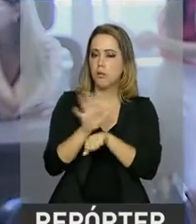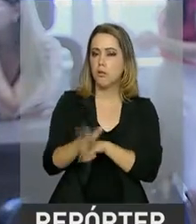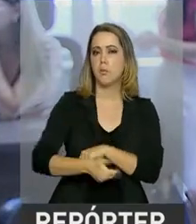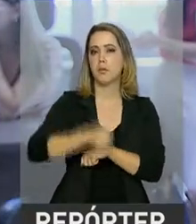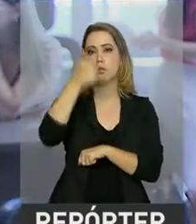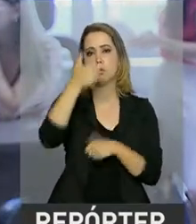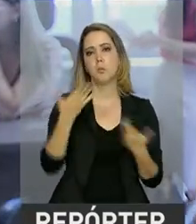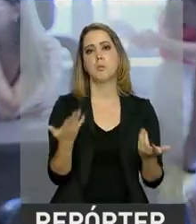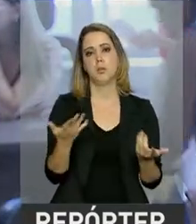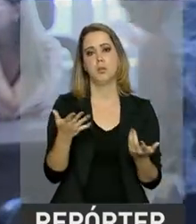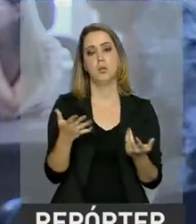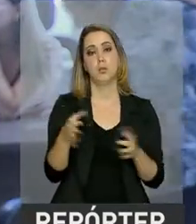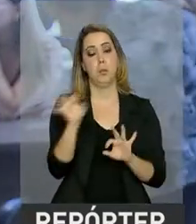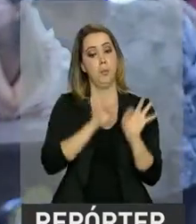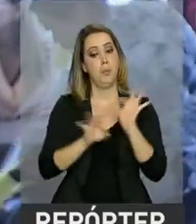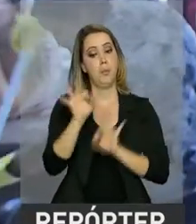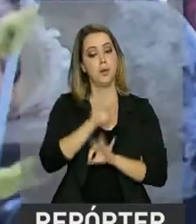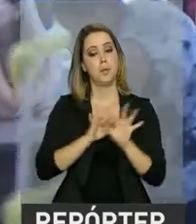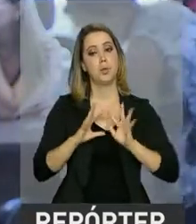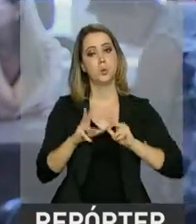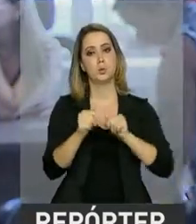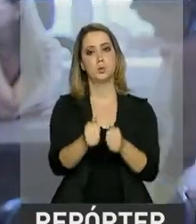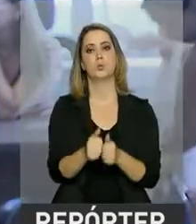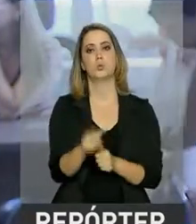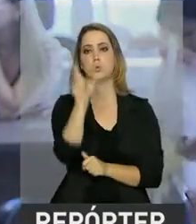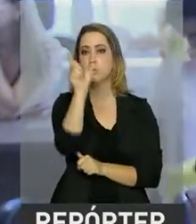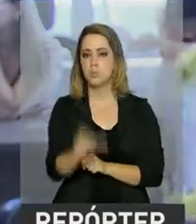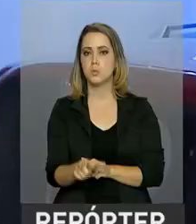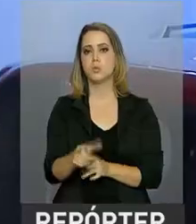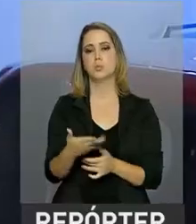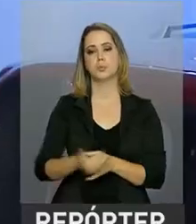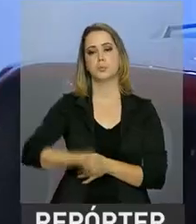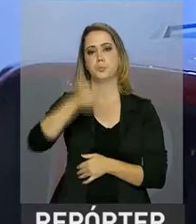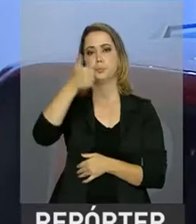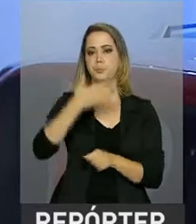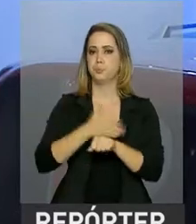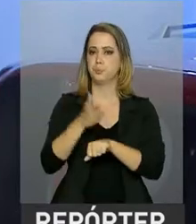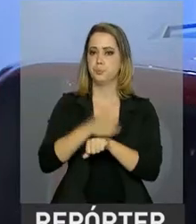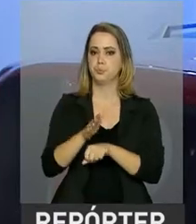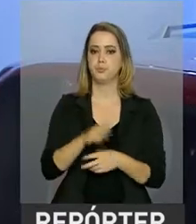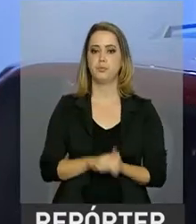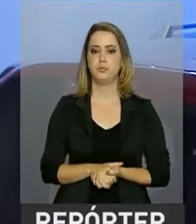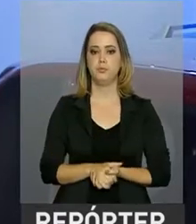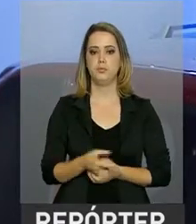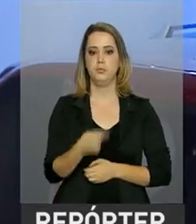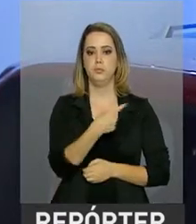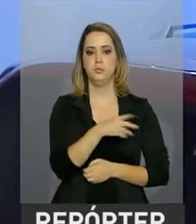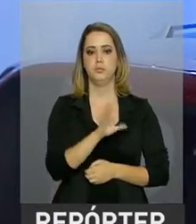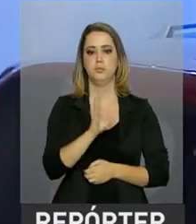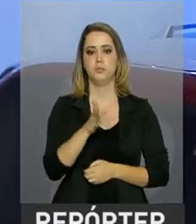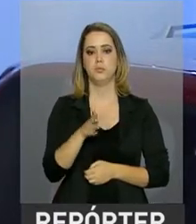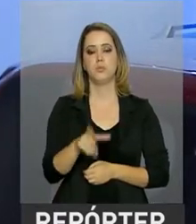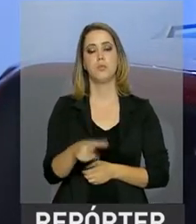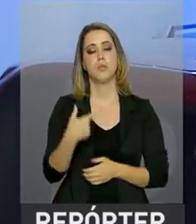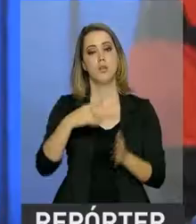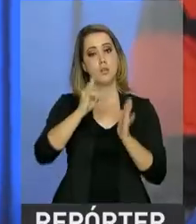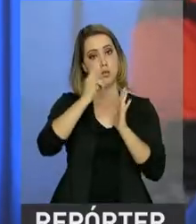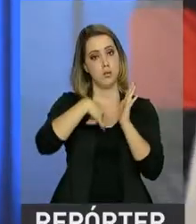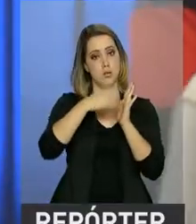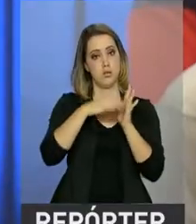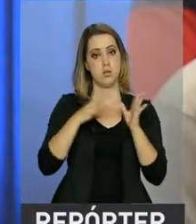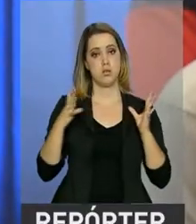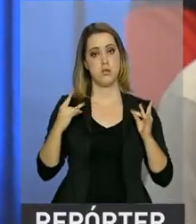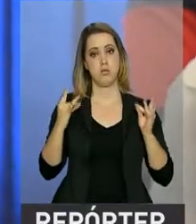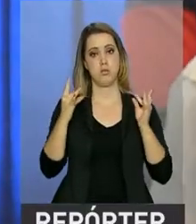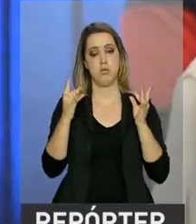que se preparar um tempo maior. Então você não coloca um aluno tão inexperiente no trânsito. Este estudante está tirando a carteira de motorista para carro e